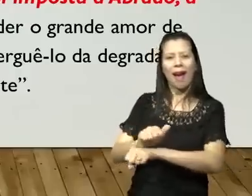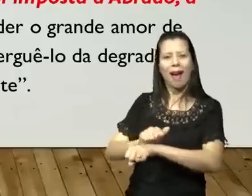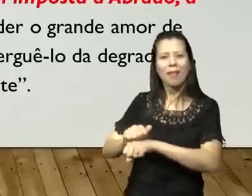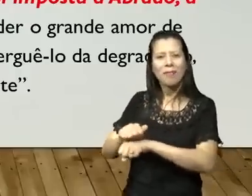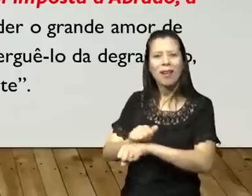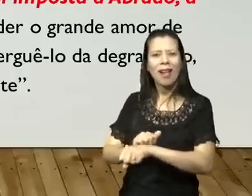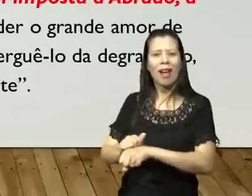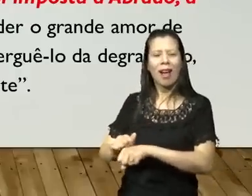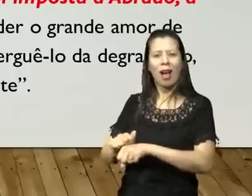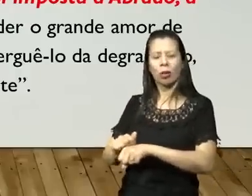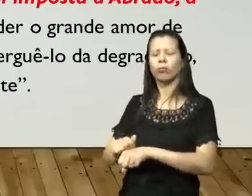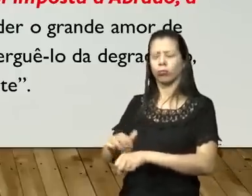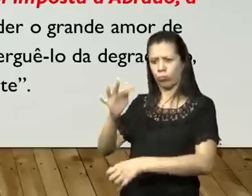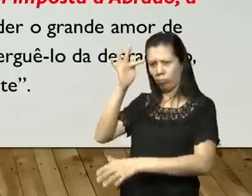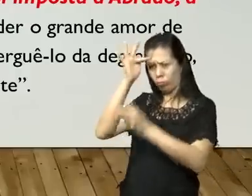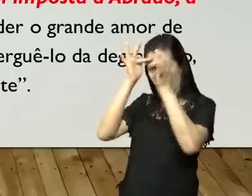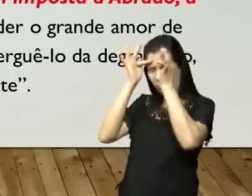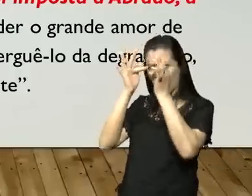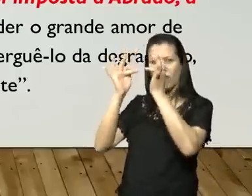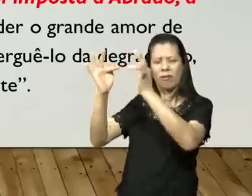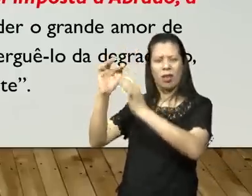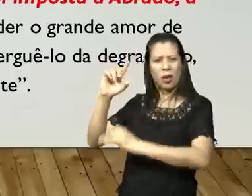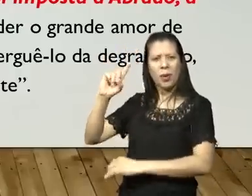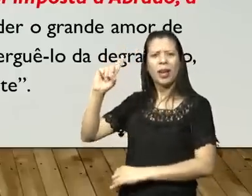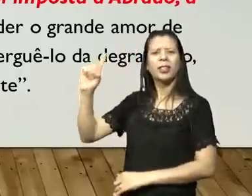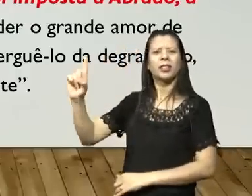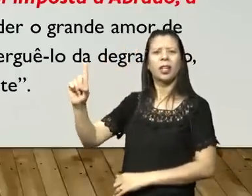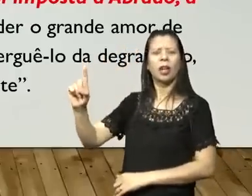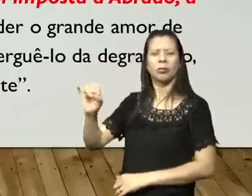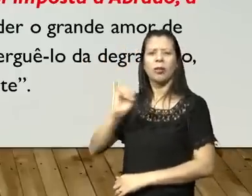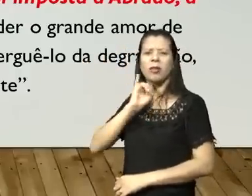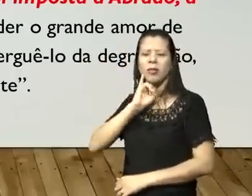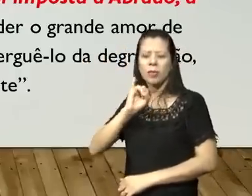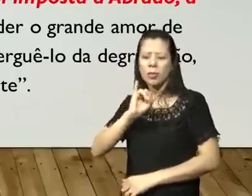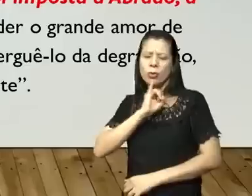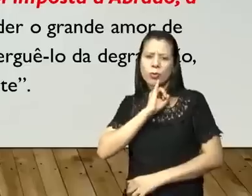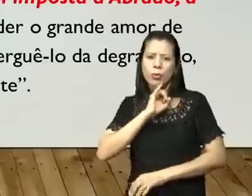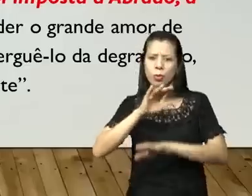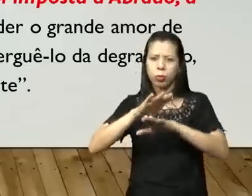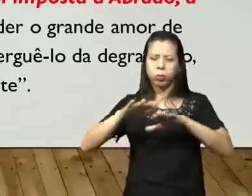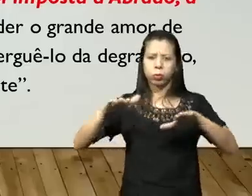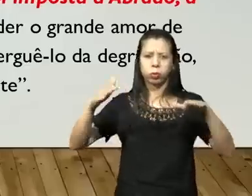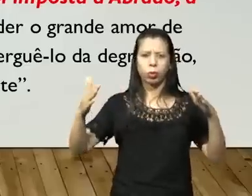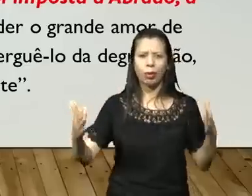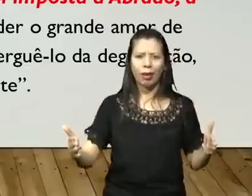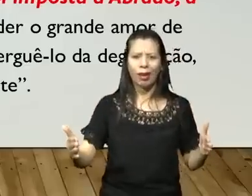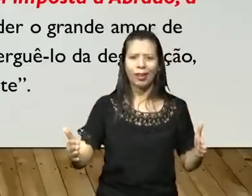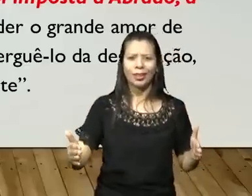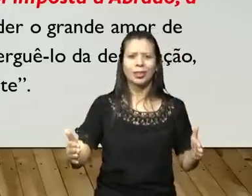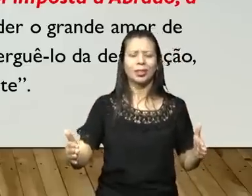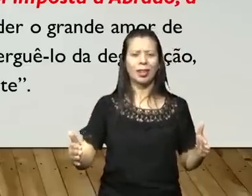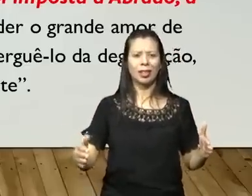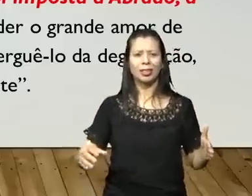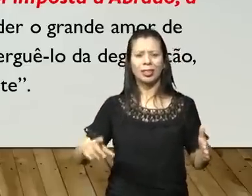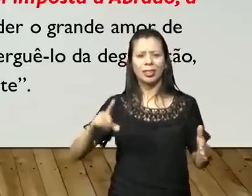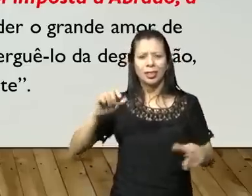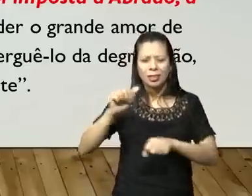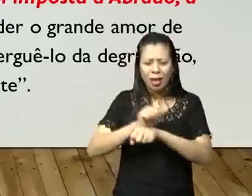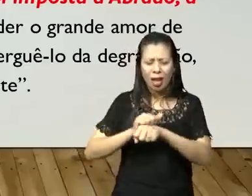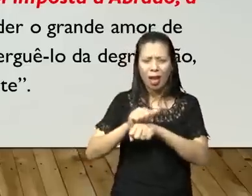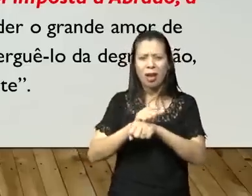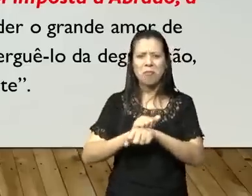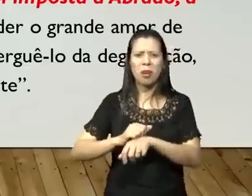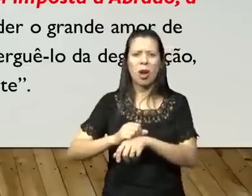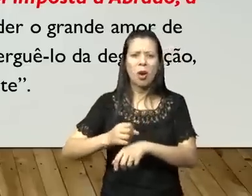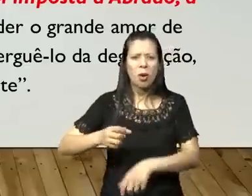temes a Deus e não me negaste o teu filho o teu único filho Jesus 22:12 é essa terrível prova foi imposta